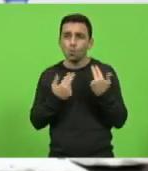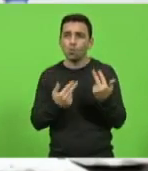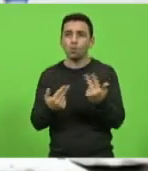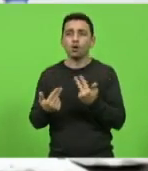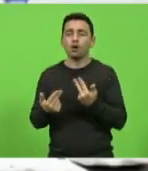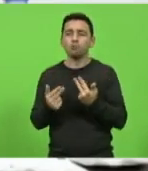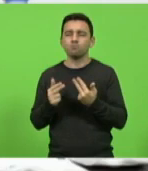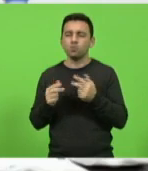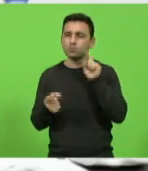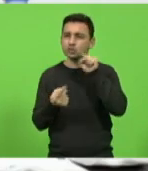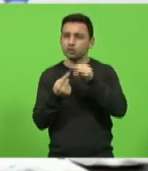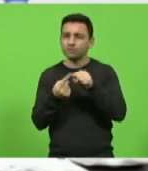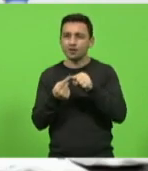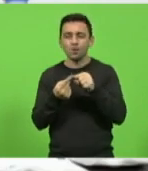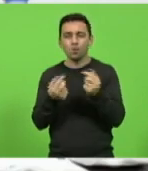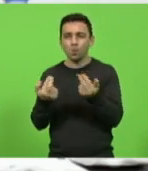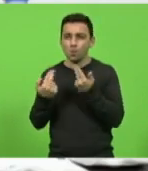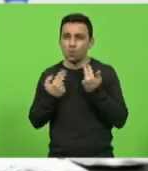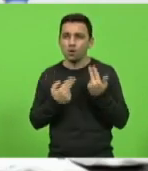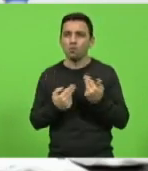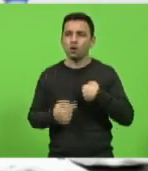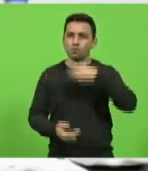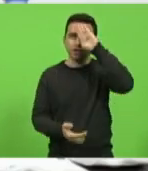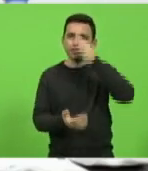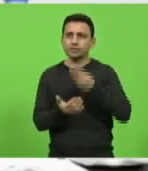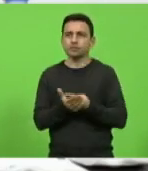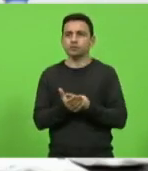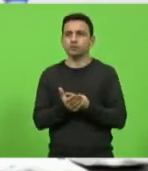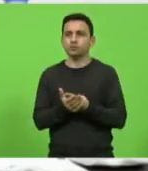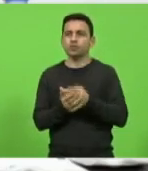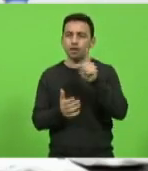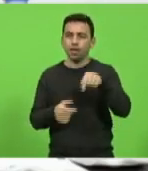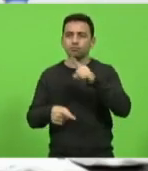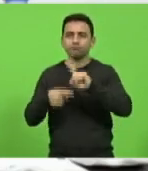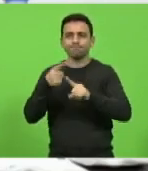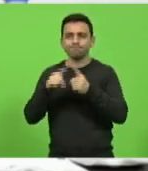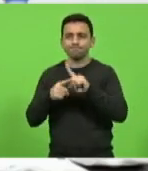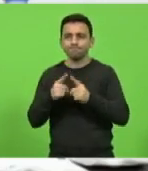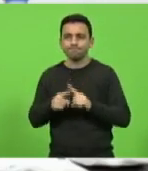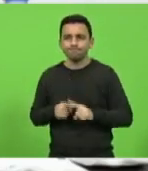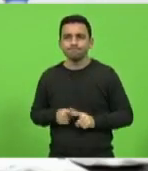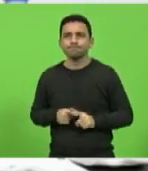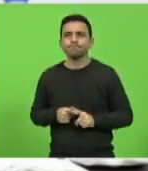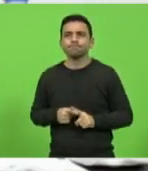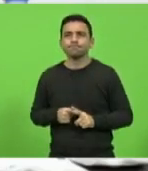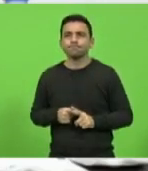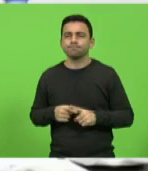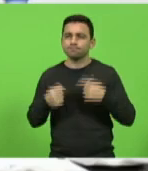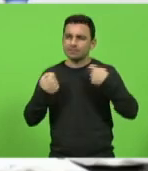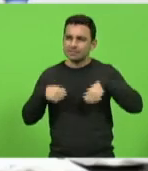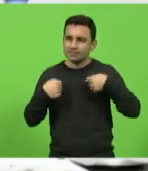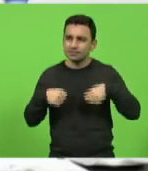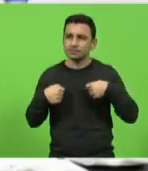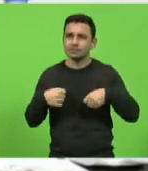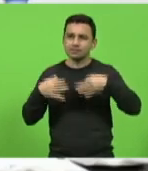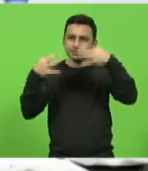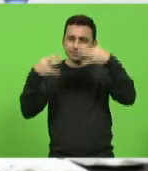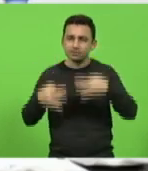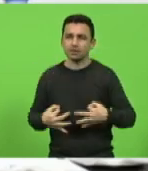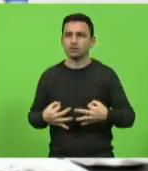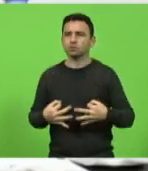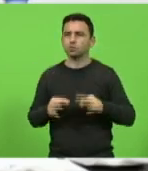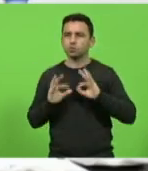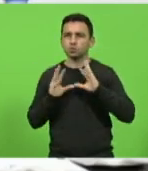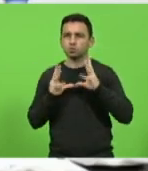propósito e assim que eu acredito acredito no diálogo baseado em princípios virtuosos sempre muito